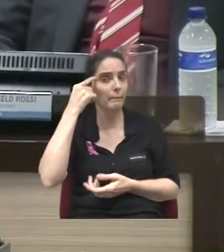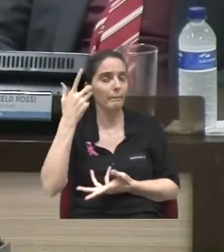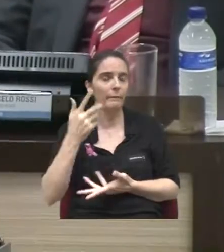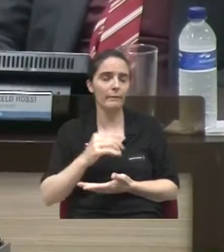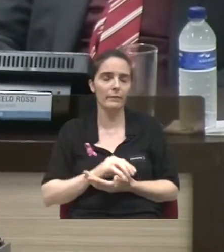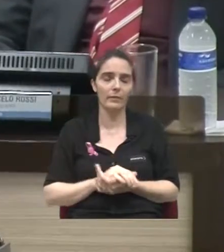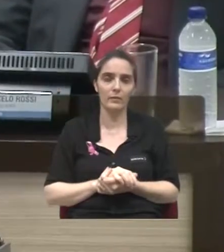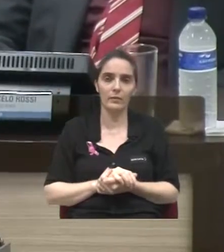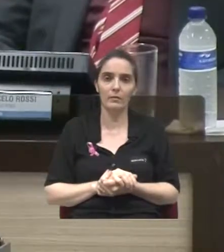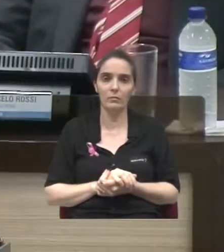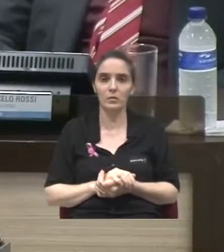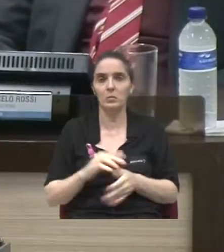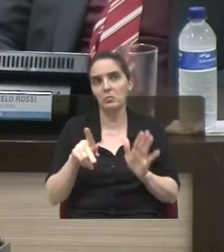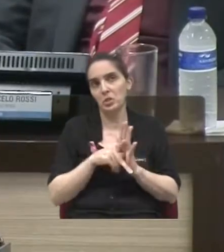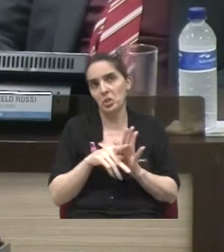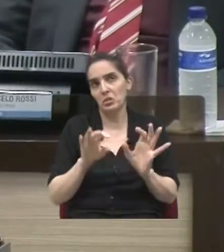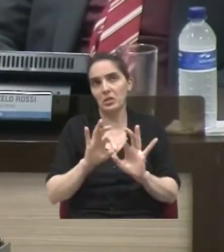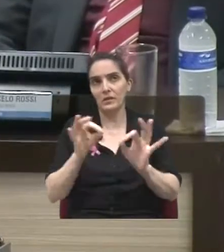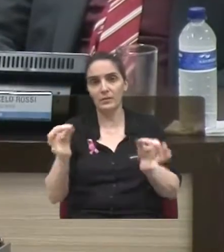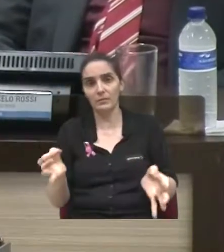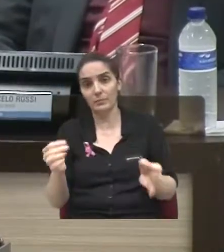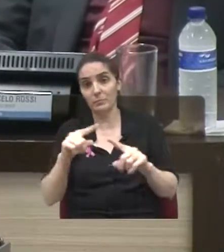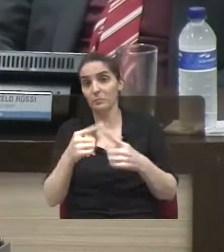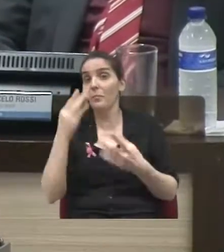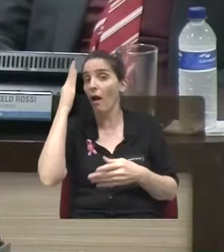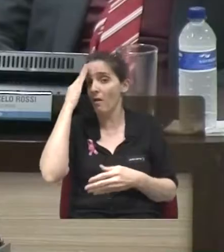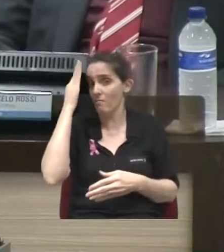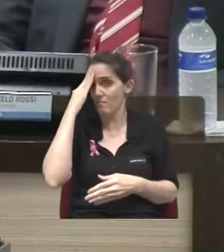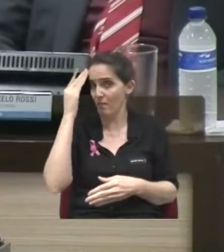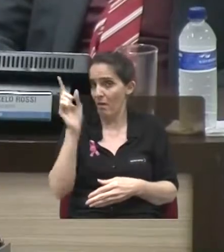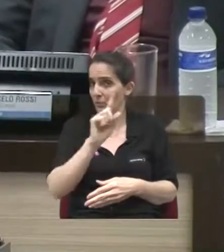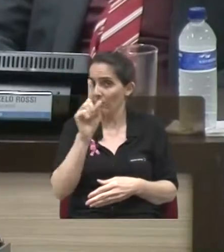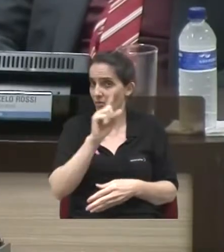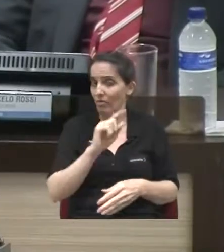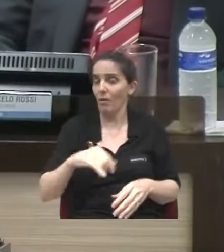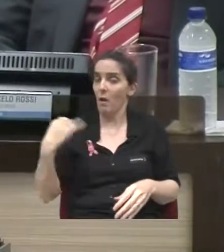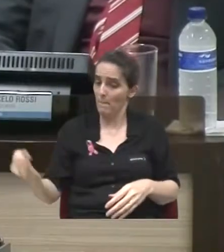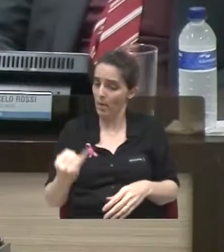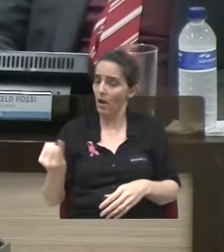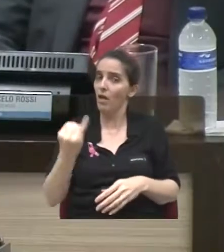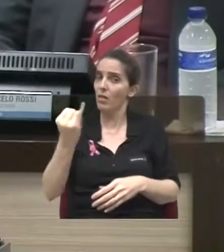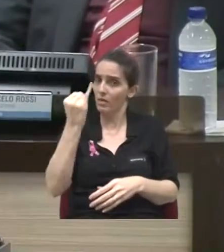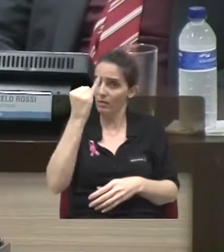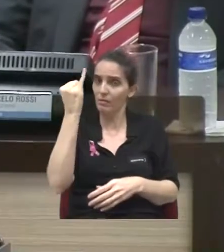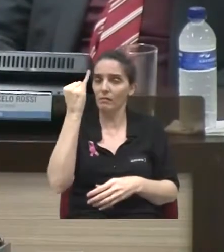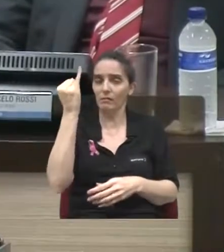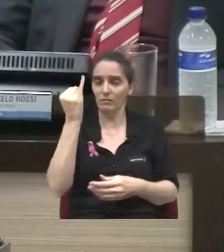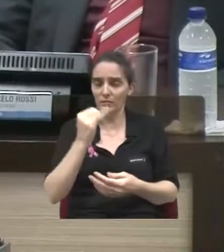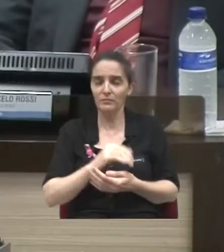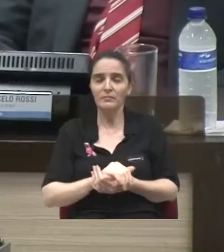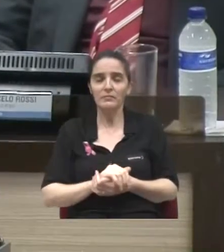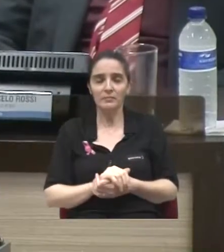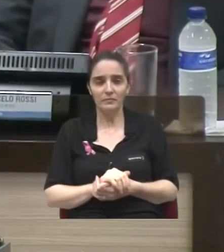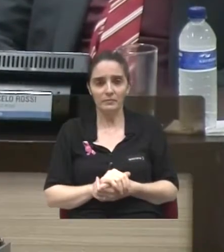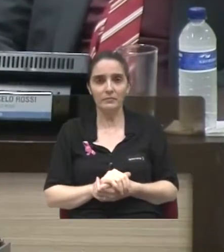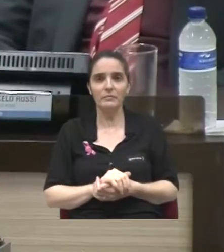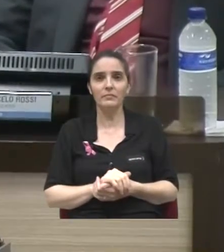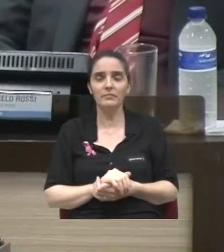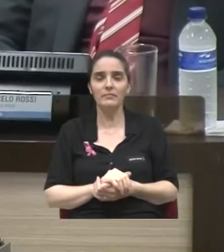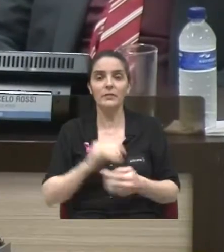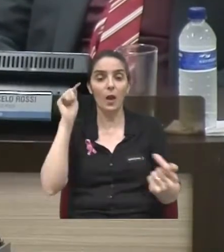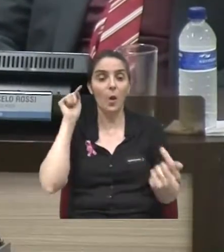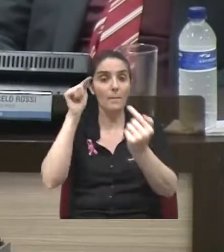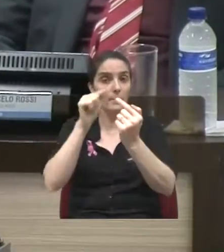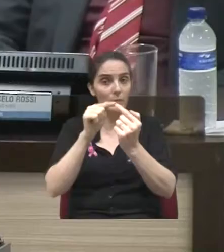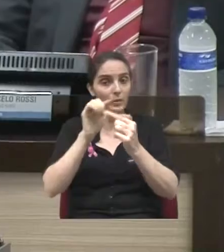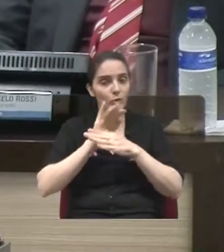projeto é simples, mas a gente sabe a dimensão aonde o mesmo pode chegar, atingir, que é a nossa prerrogativa de estar trazendo